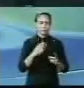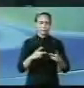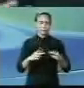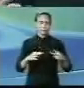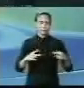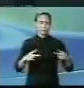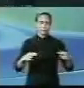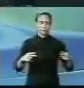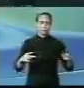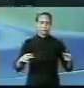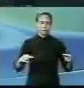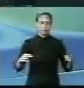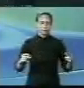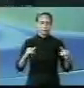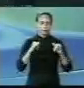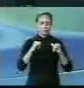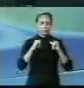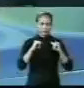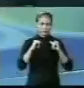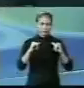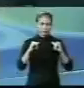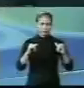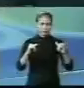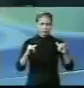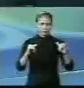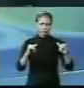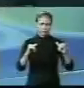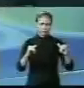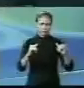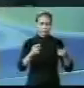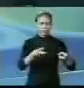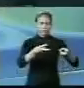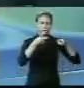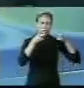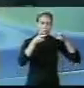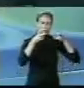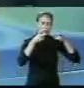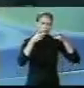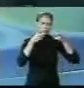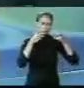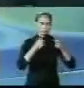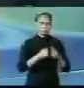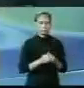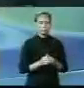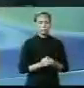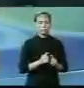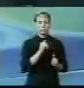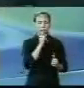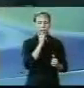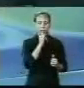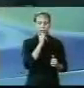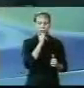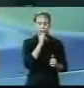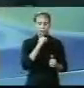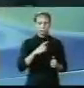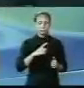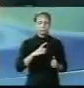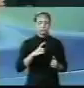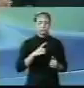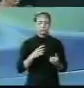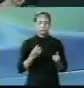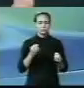exemplo, você tem um determinado servidor e se alguém manda muitos pacotes, muitas requisições para aquele servidor, então pode ser que